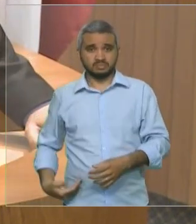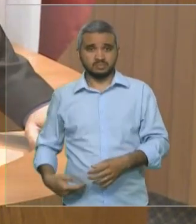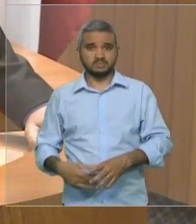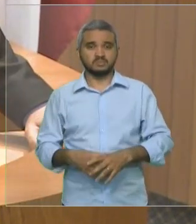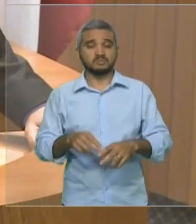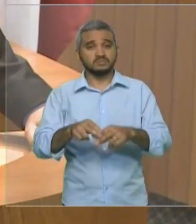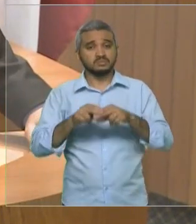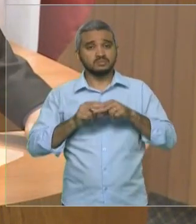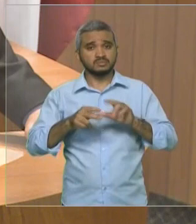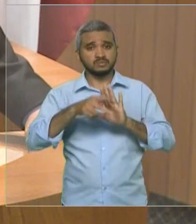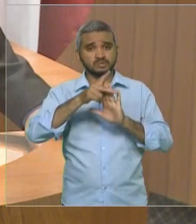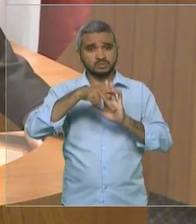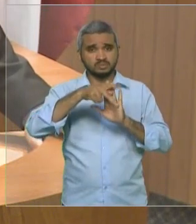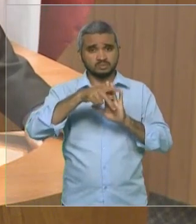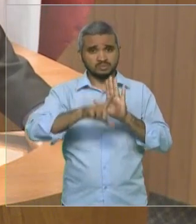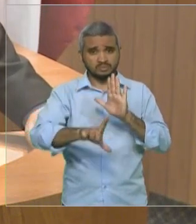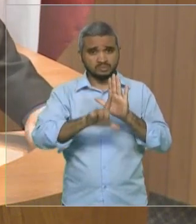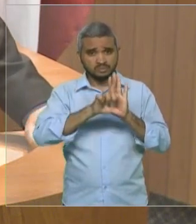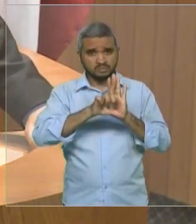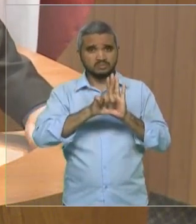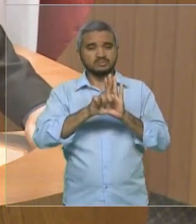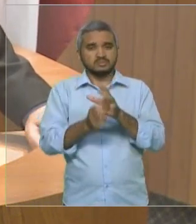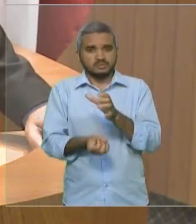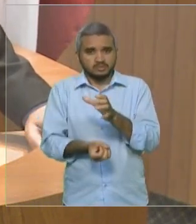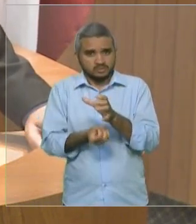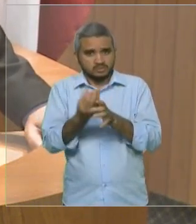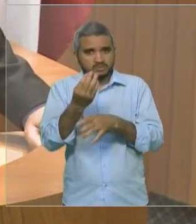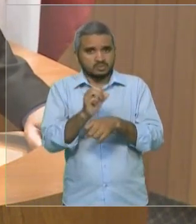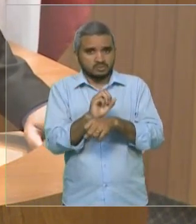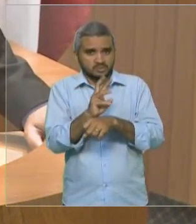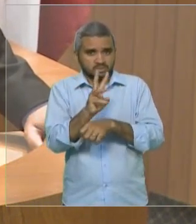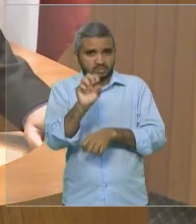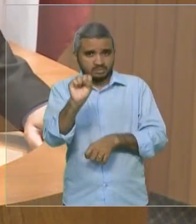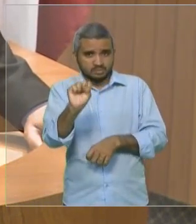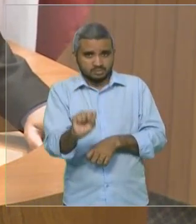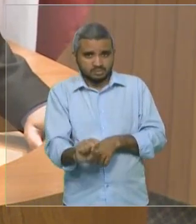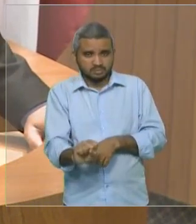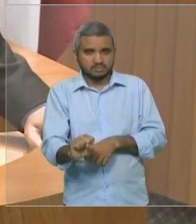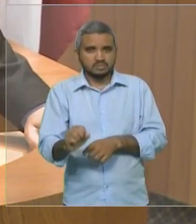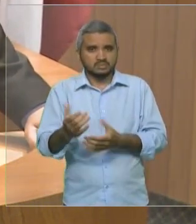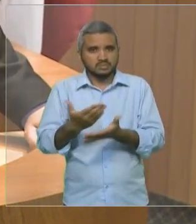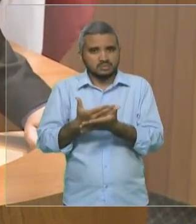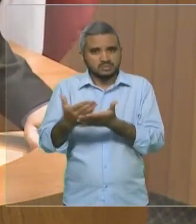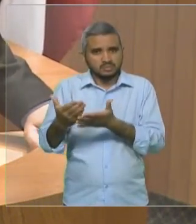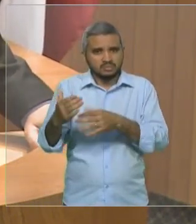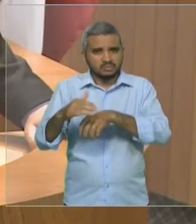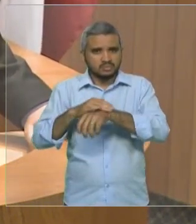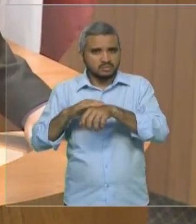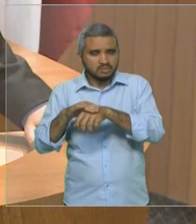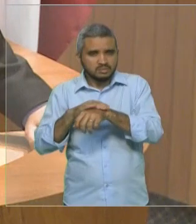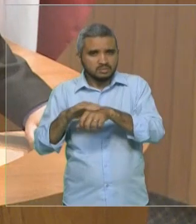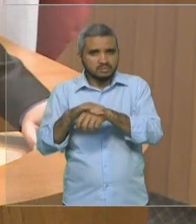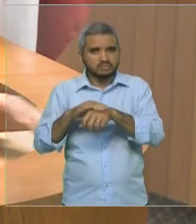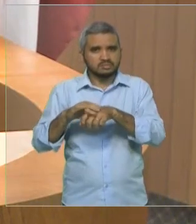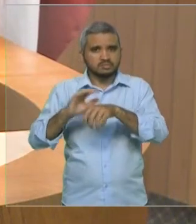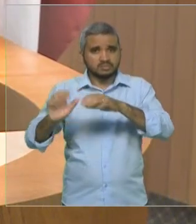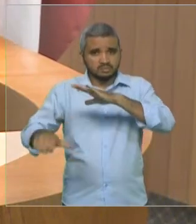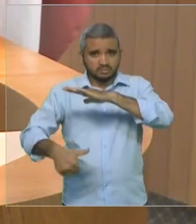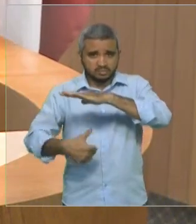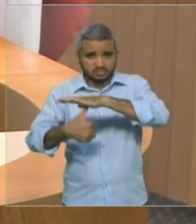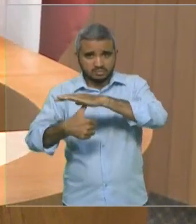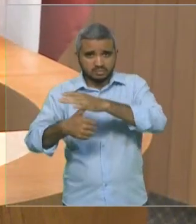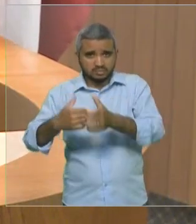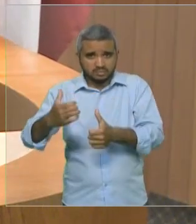Sul, as tratativas foram se iniciando, quando a reitoria tomou posse,